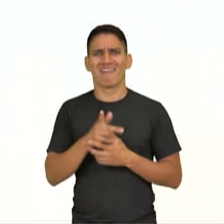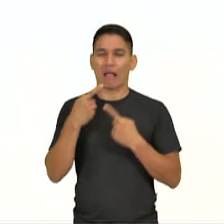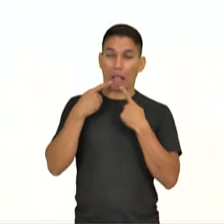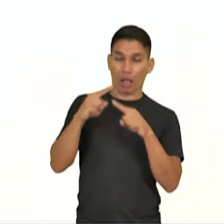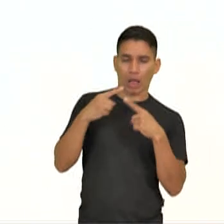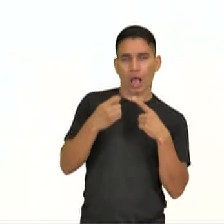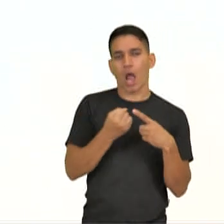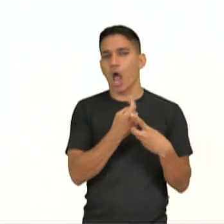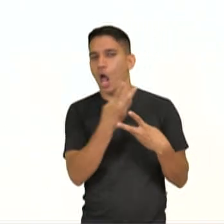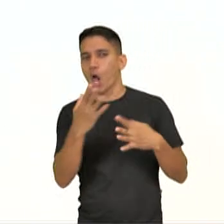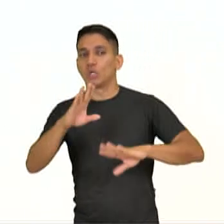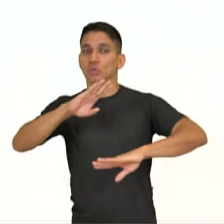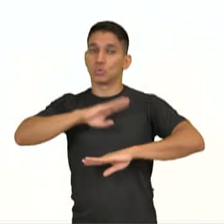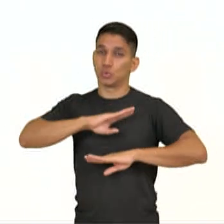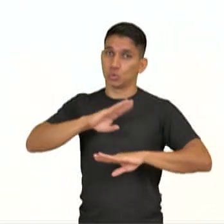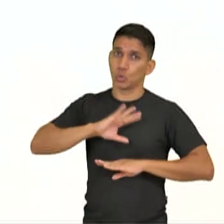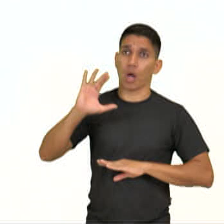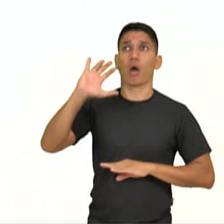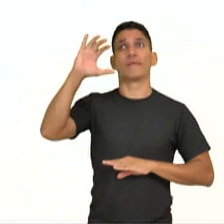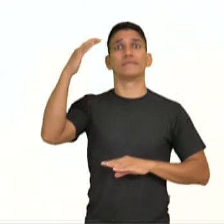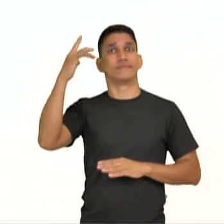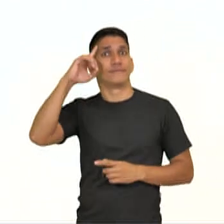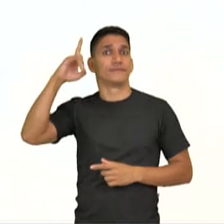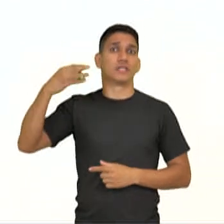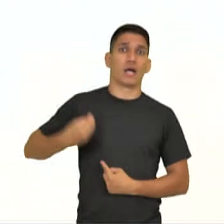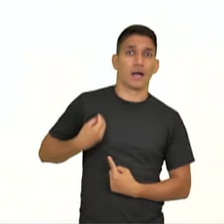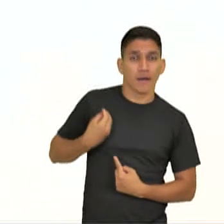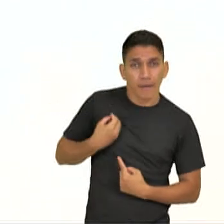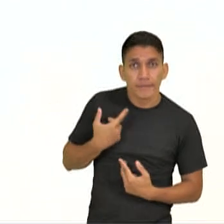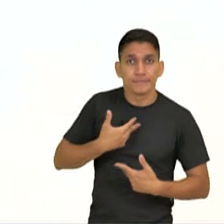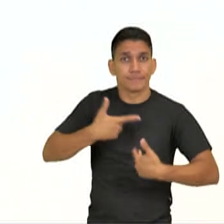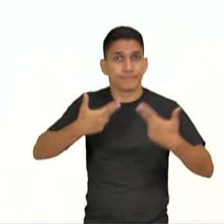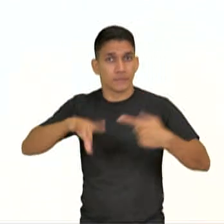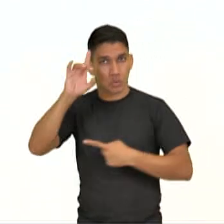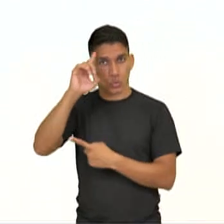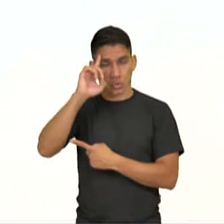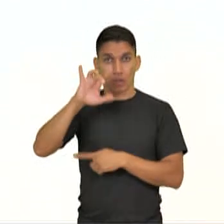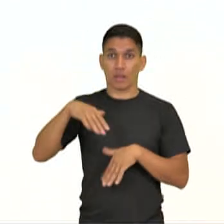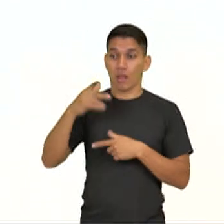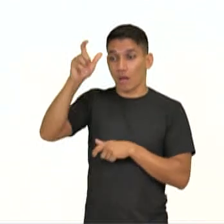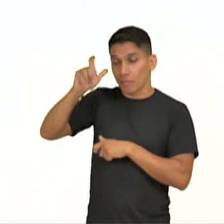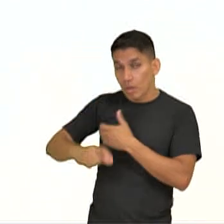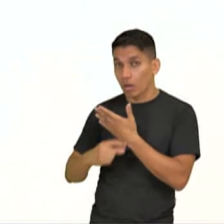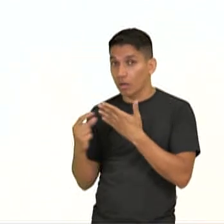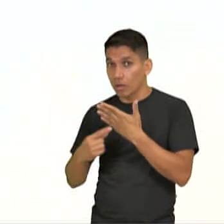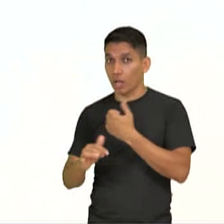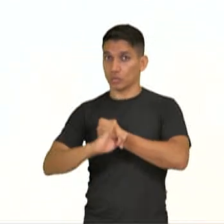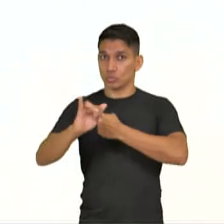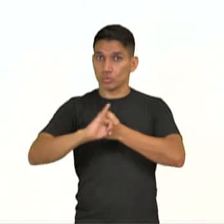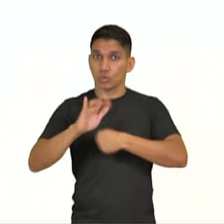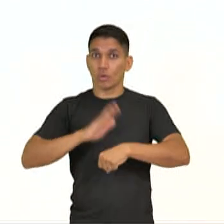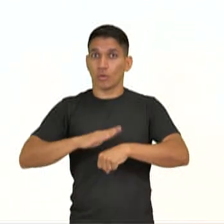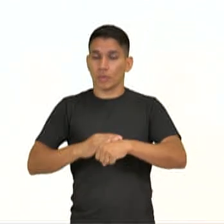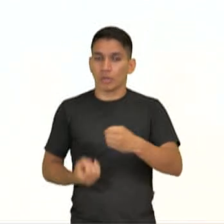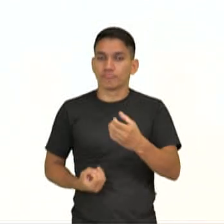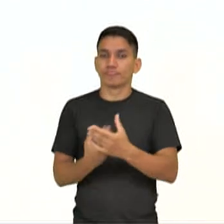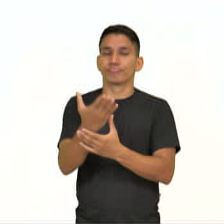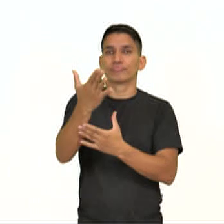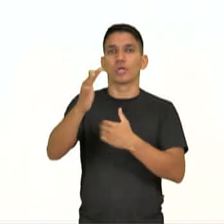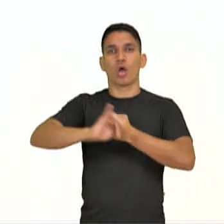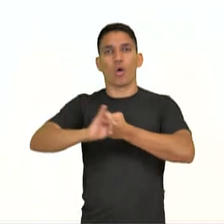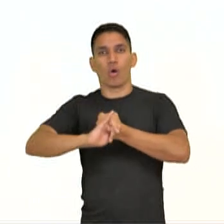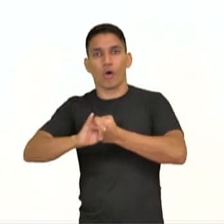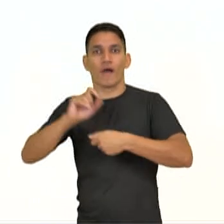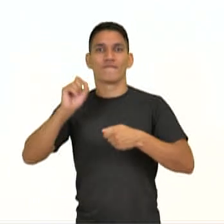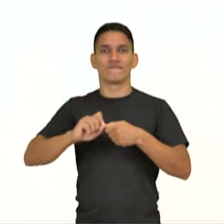a determinadas situações ocorridas no cotidiano, né? Então, os cronistas geralmente também, ao produzir uma crônica, procuram